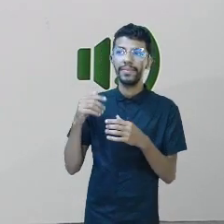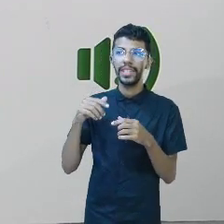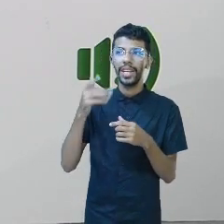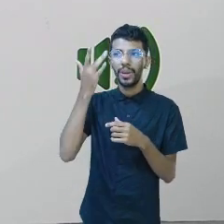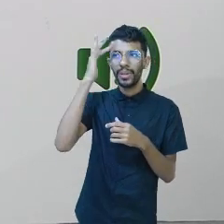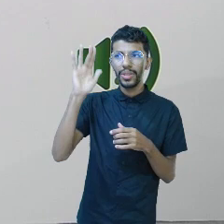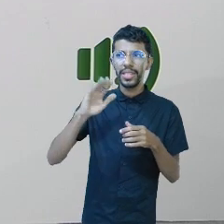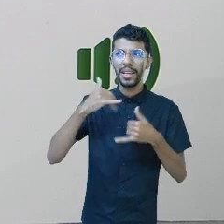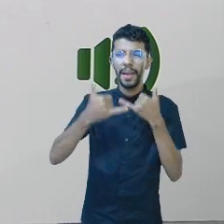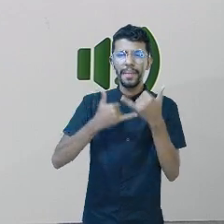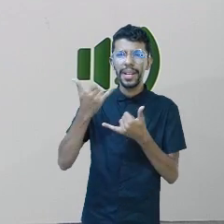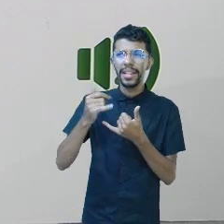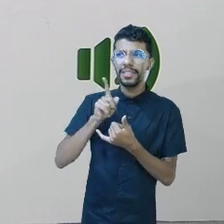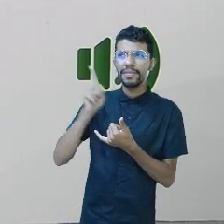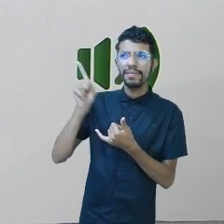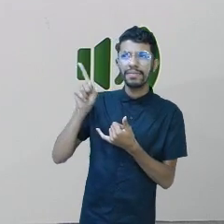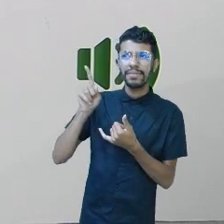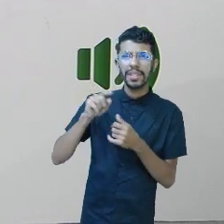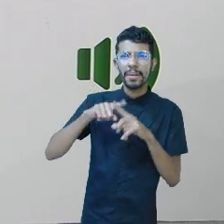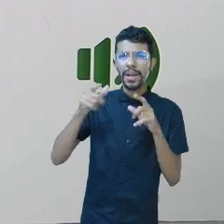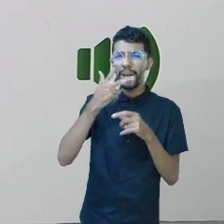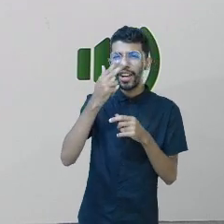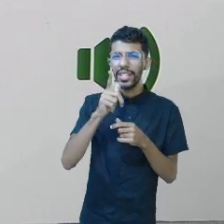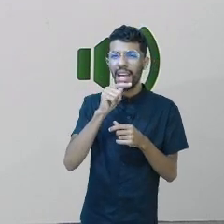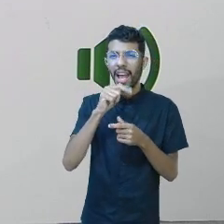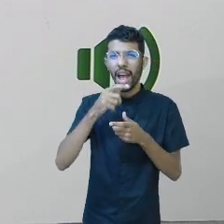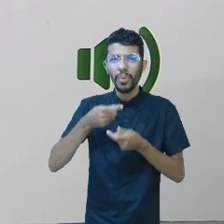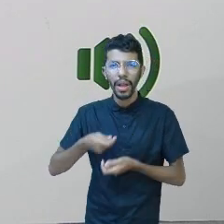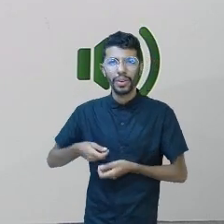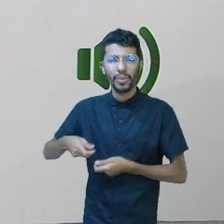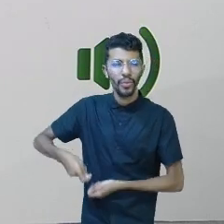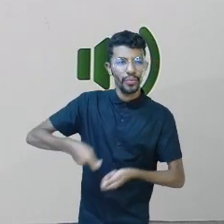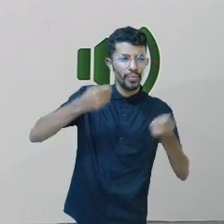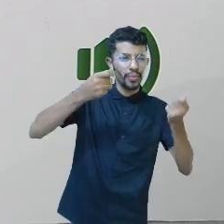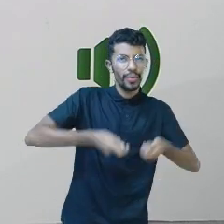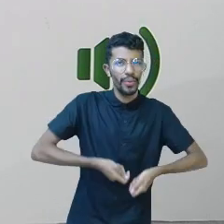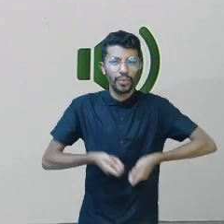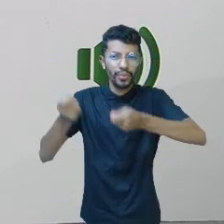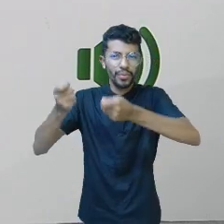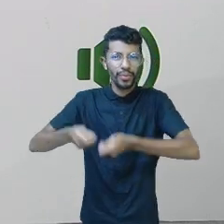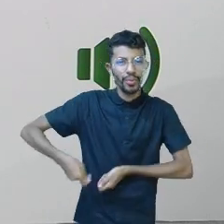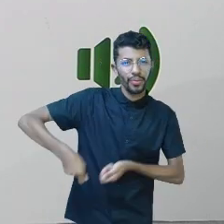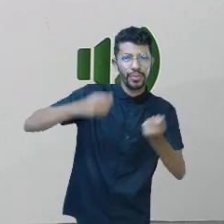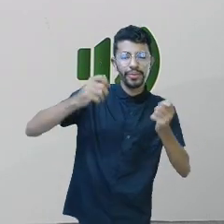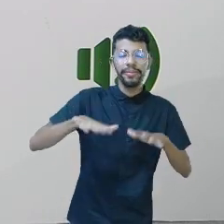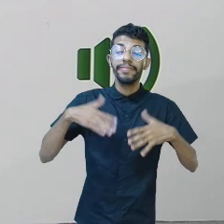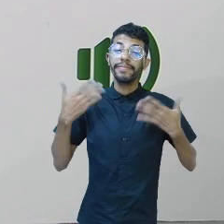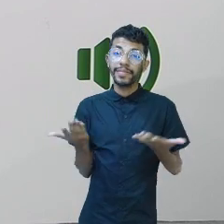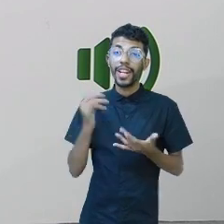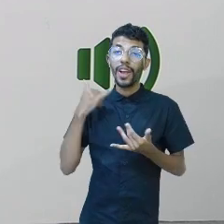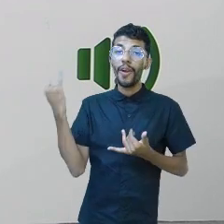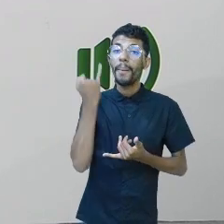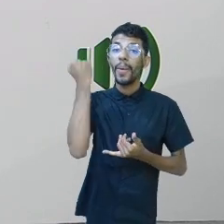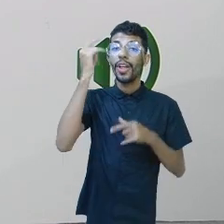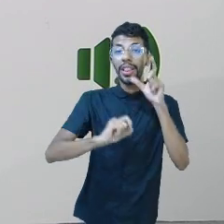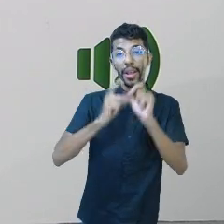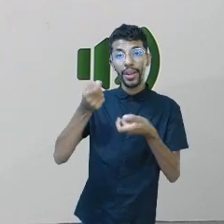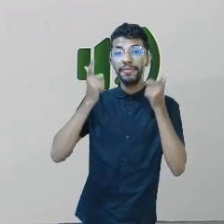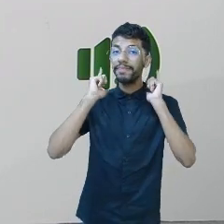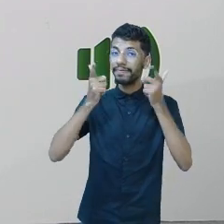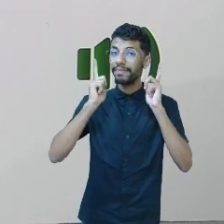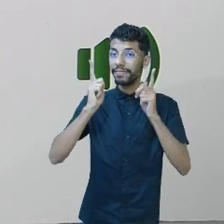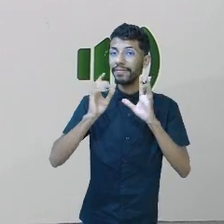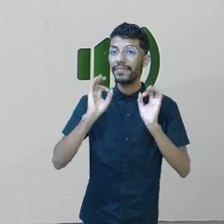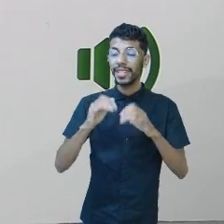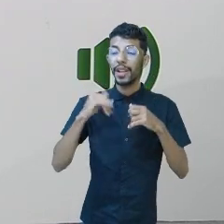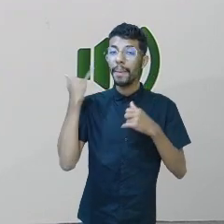acho que eles estão brincando de jogar água no outro, né? Então, o importante é a diversão, o importante é